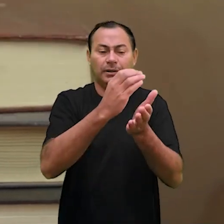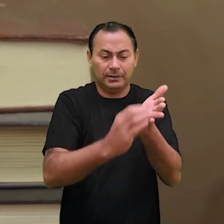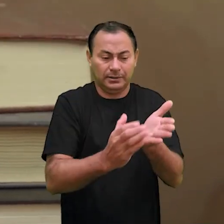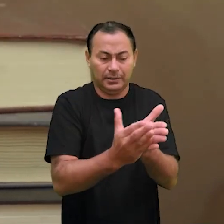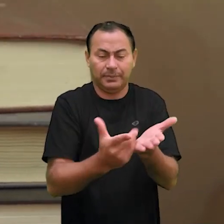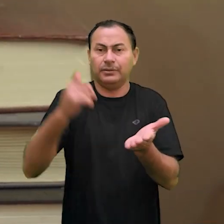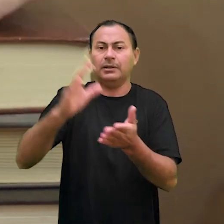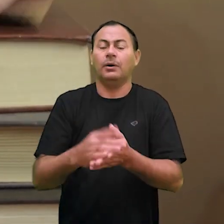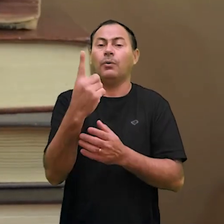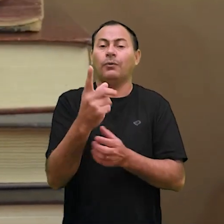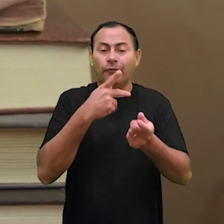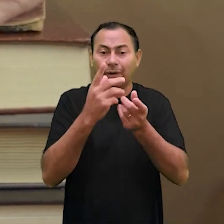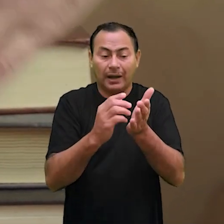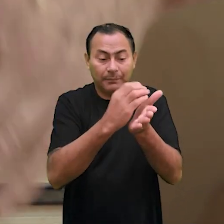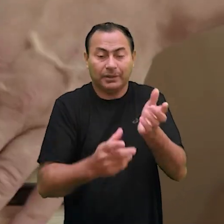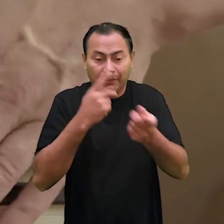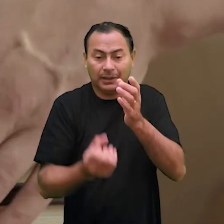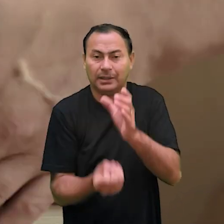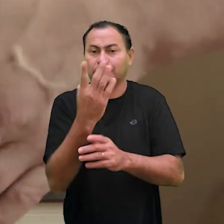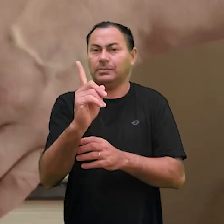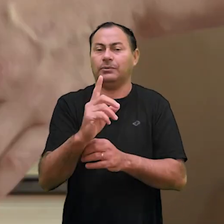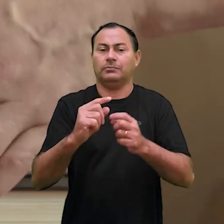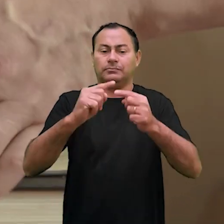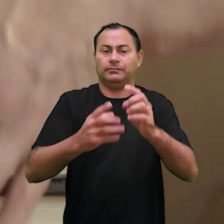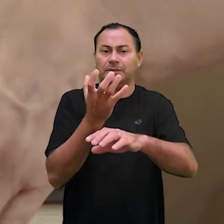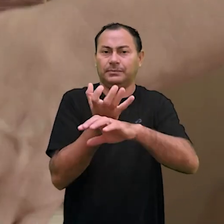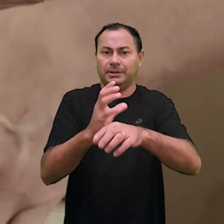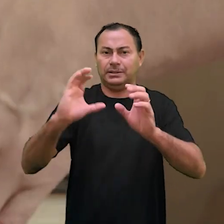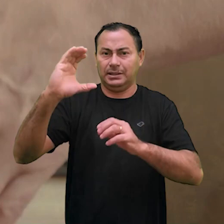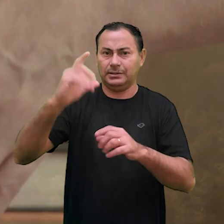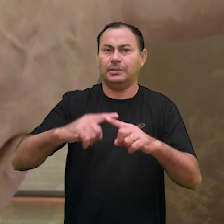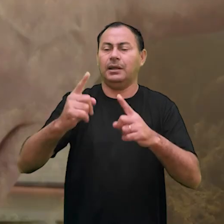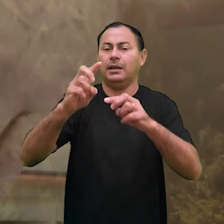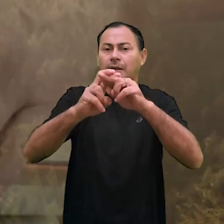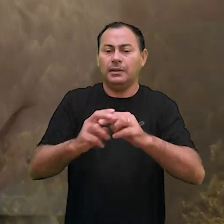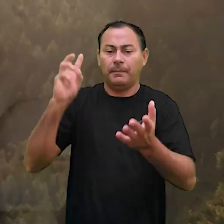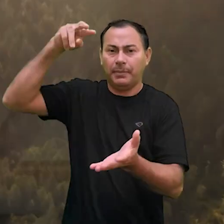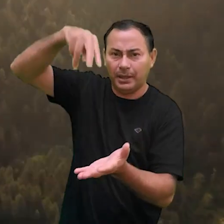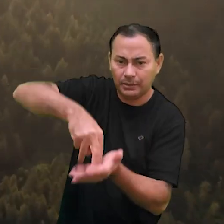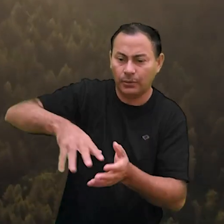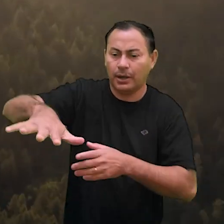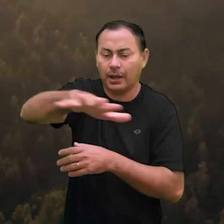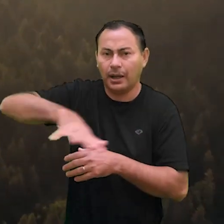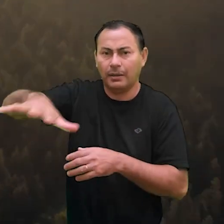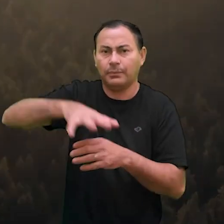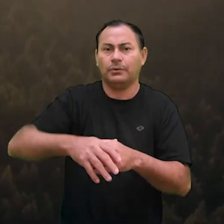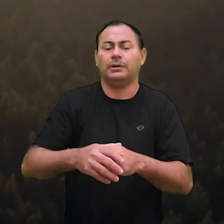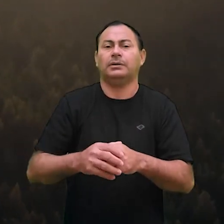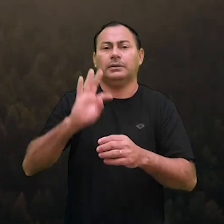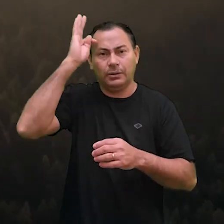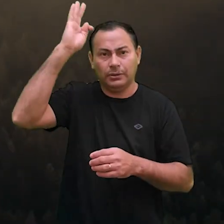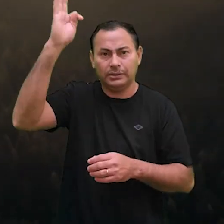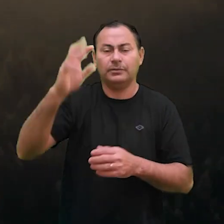1,5 capítulo fala sobre a criação. A criação não é uma disciplina da ciência. Essa questão pertence